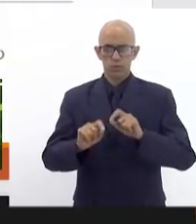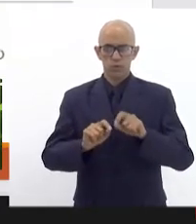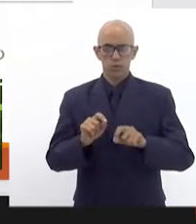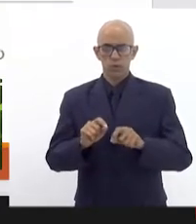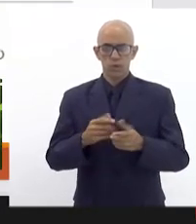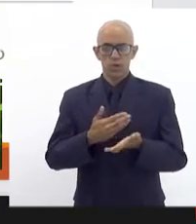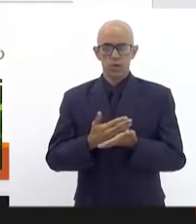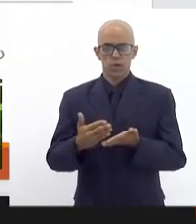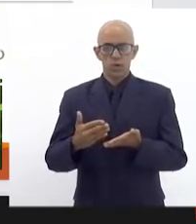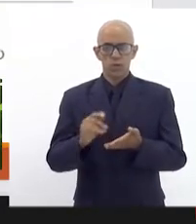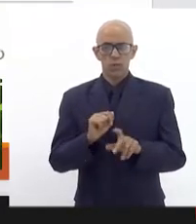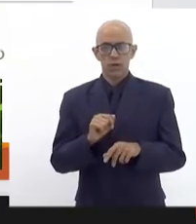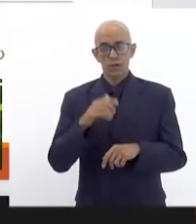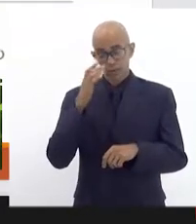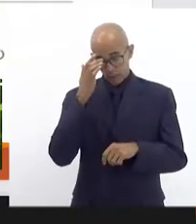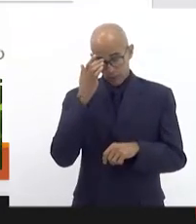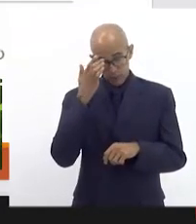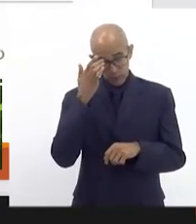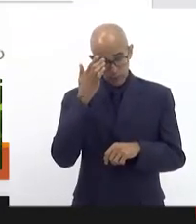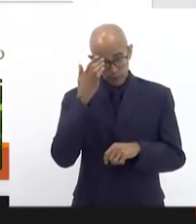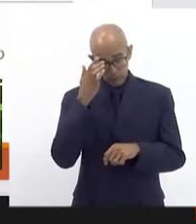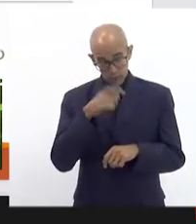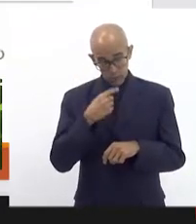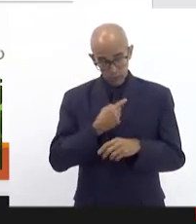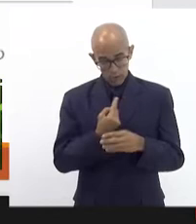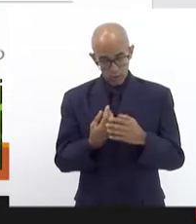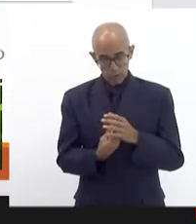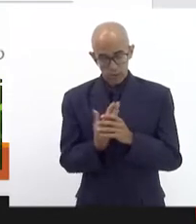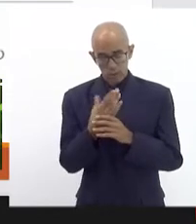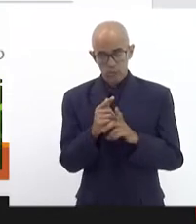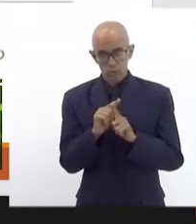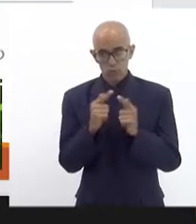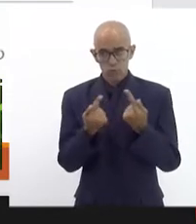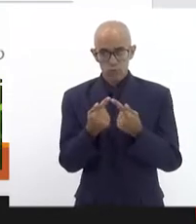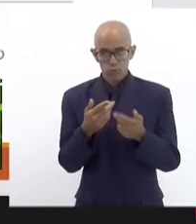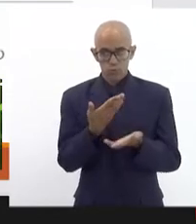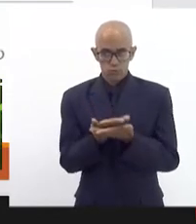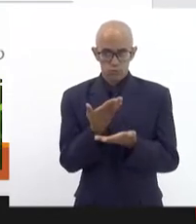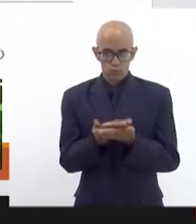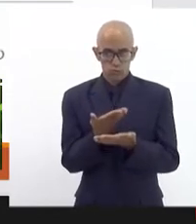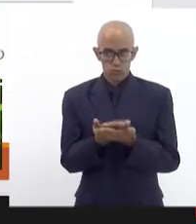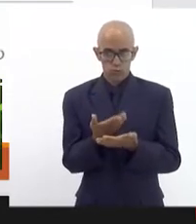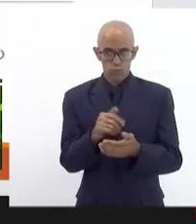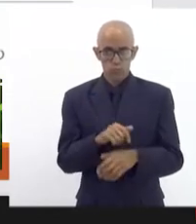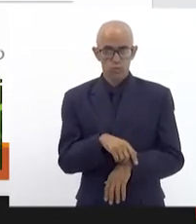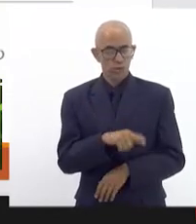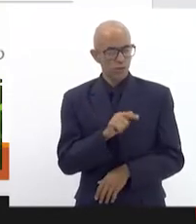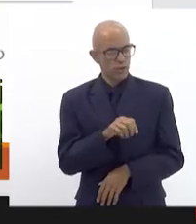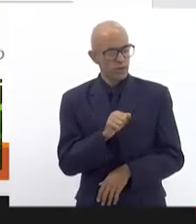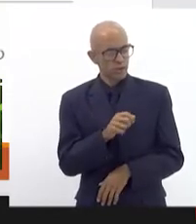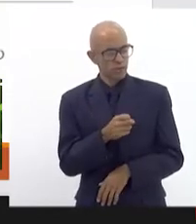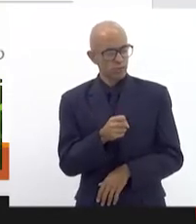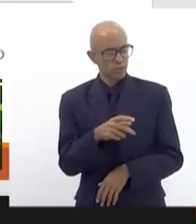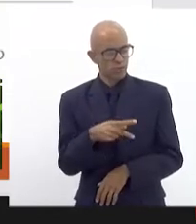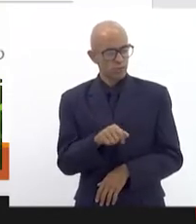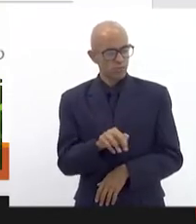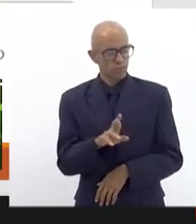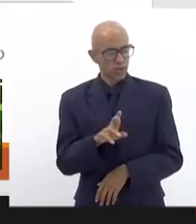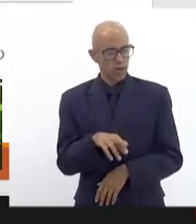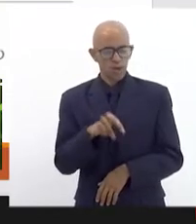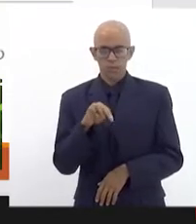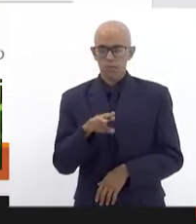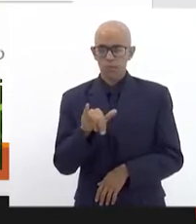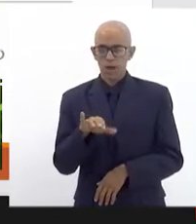conversa, e nós formamos um grupo de estudo, tá o Benito está aí presente, tá o Elvio Gaspar, eu vi que o Bitar também está presente, Márcio